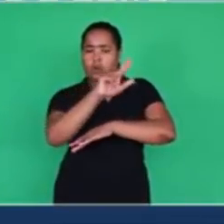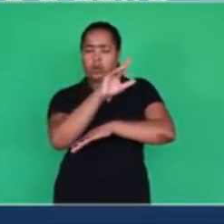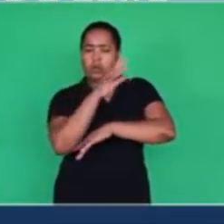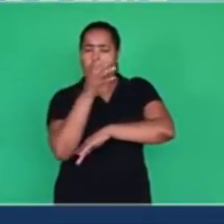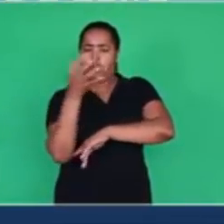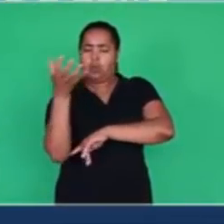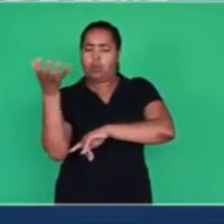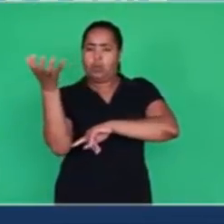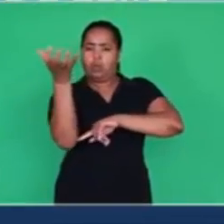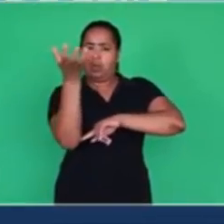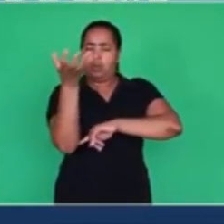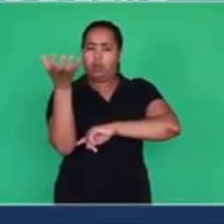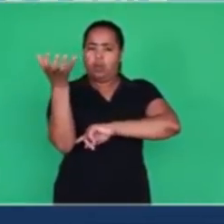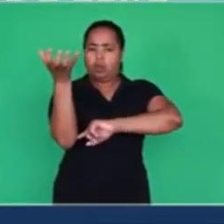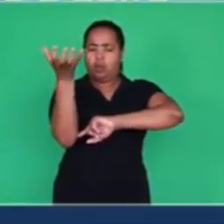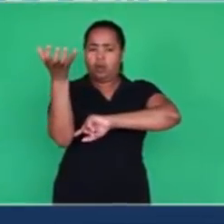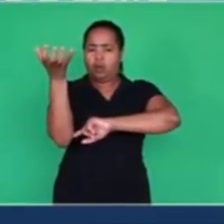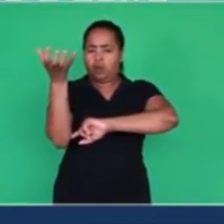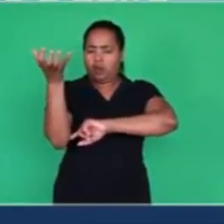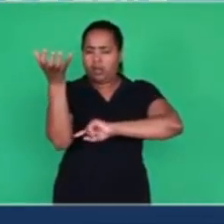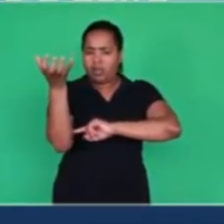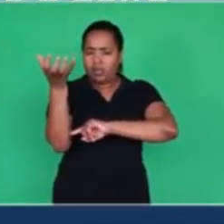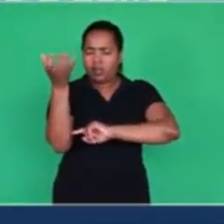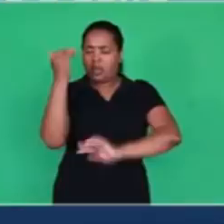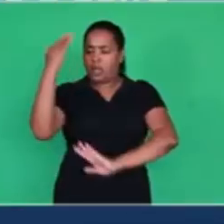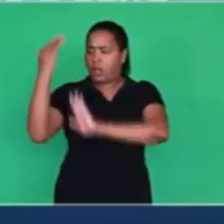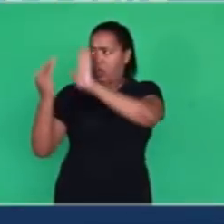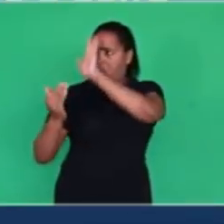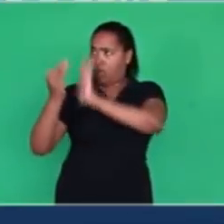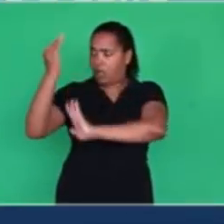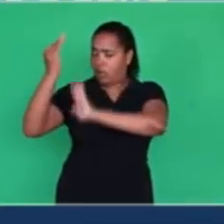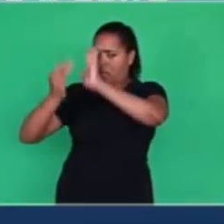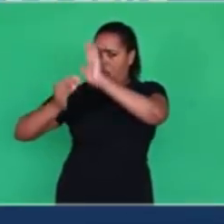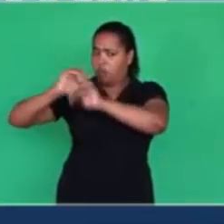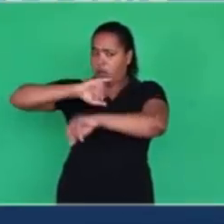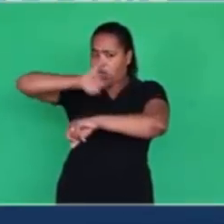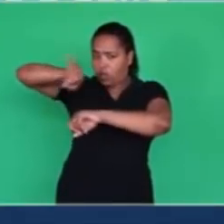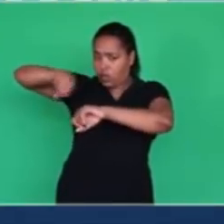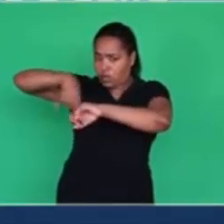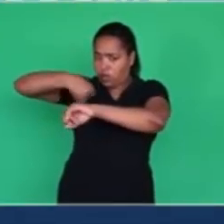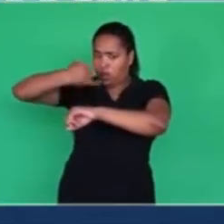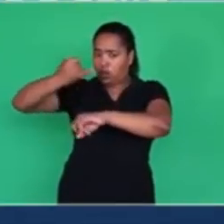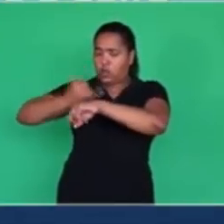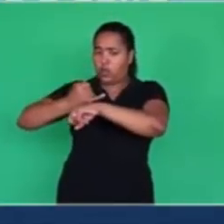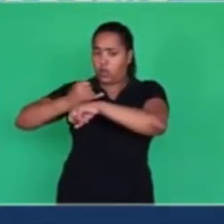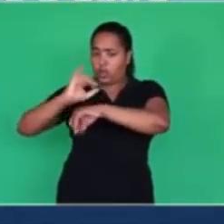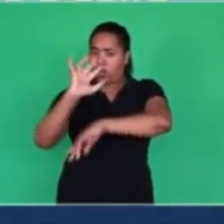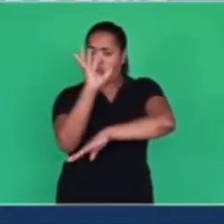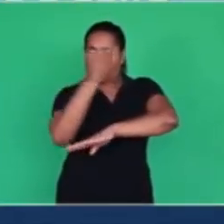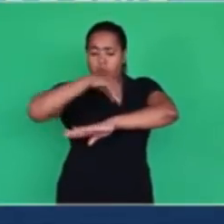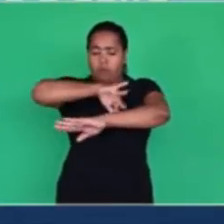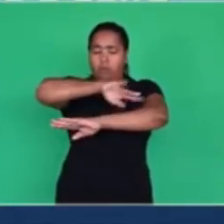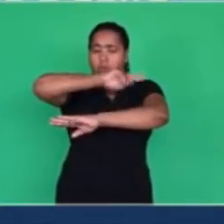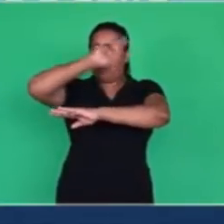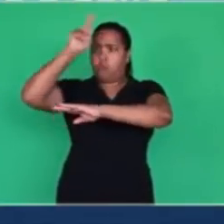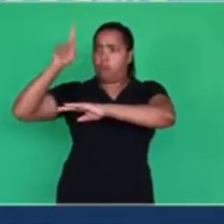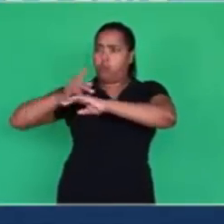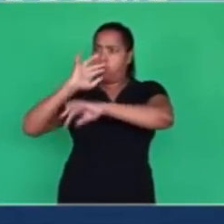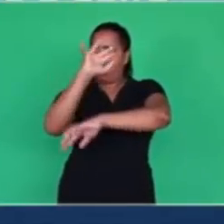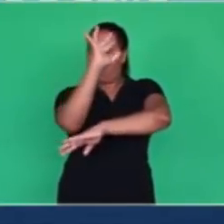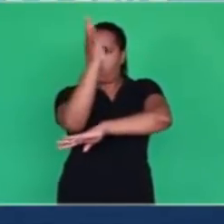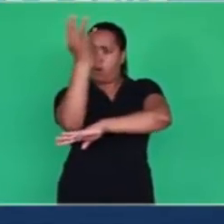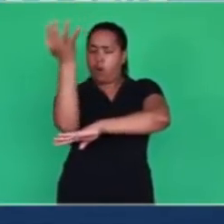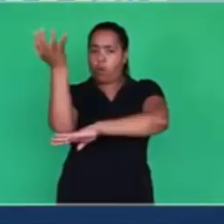Que está de fronte de Jerusalém para o Oriente. E o Monte das Oliveiras será fendido pelo meio,